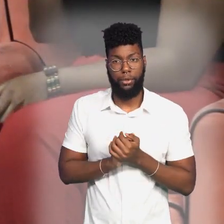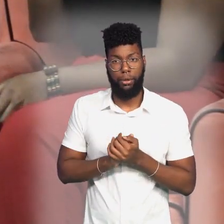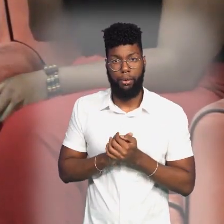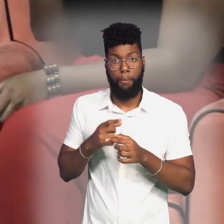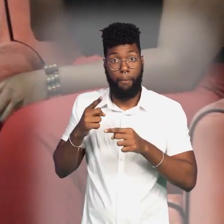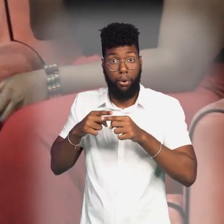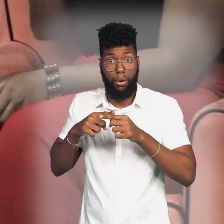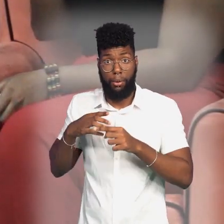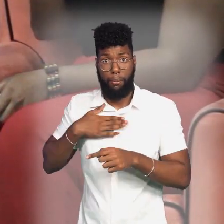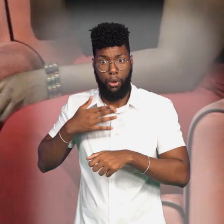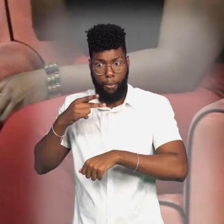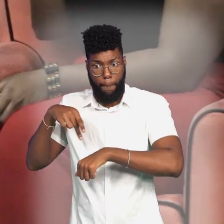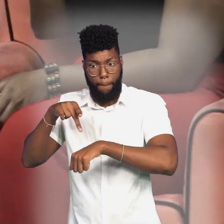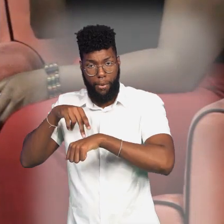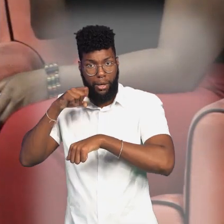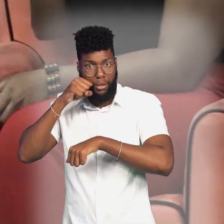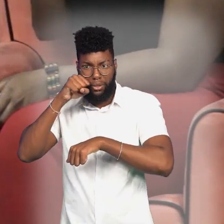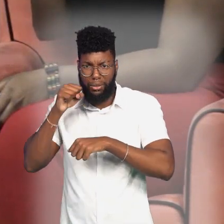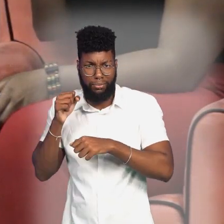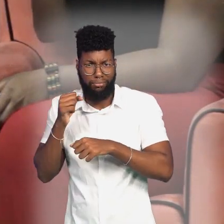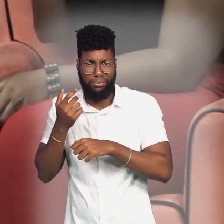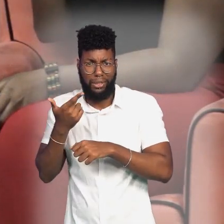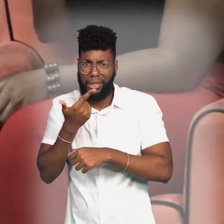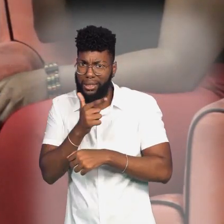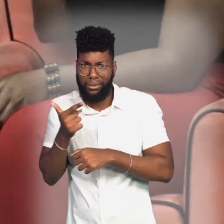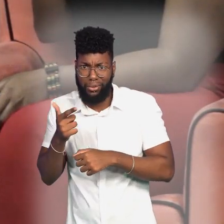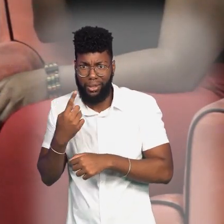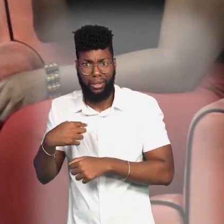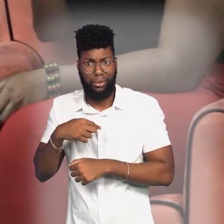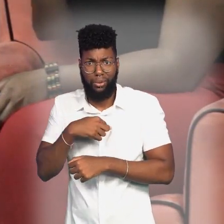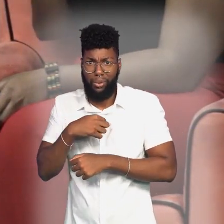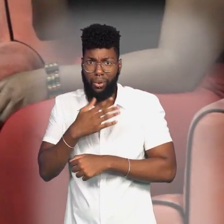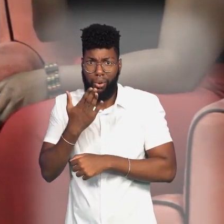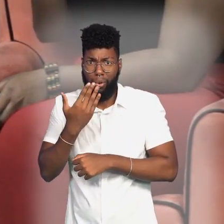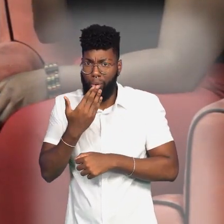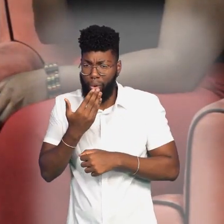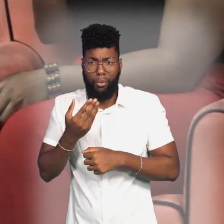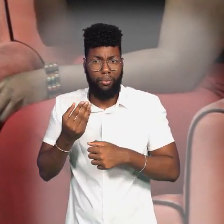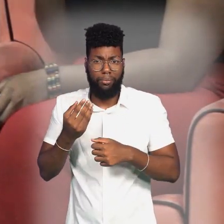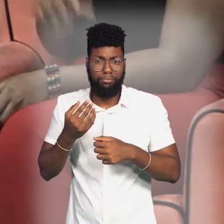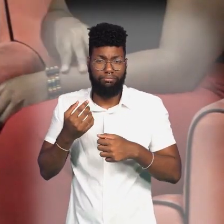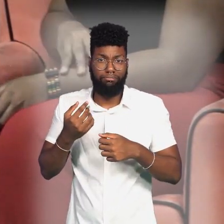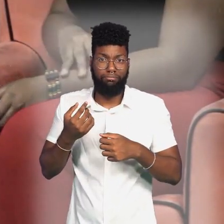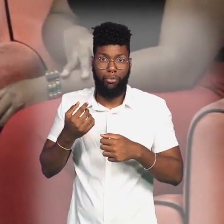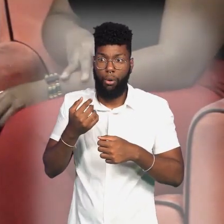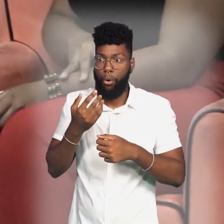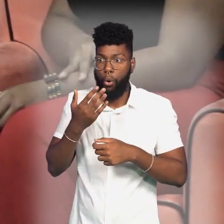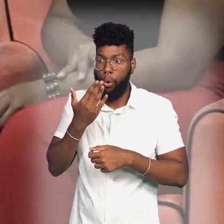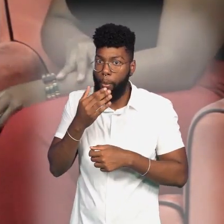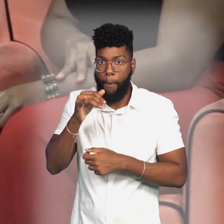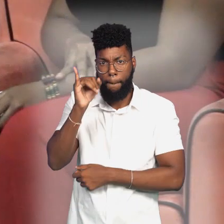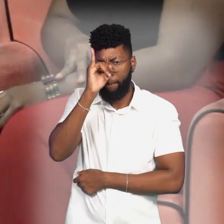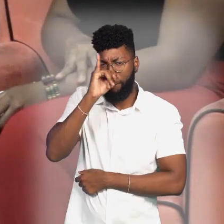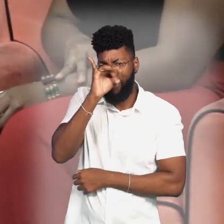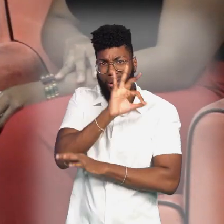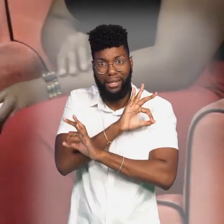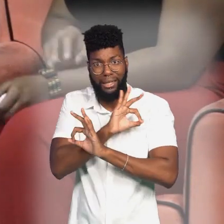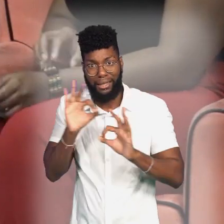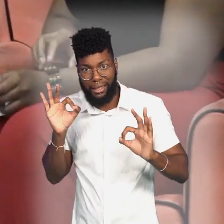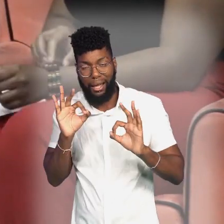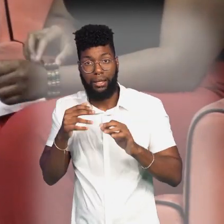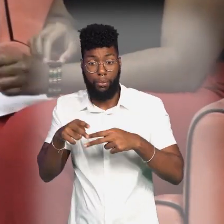porque lá, gente, como muçulmanos, nós não comemos carne de porco. Sim. Só quando eu